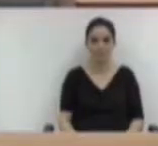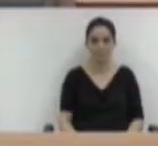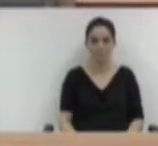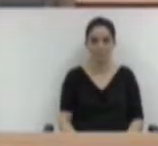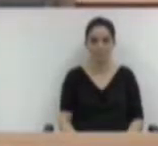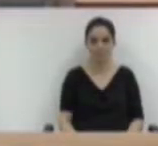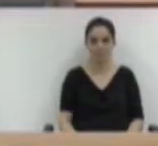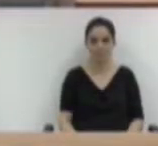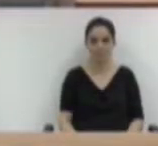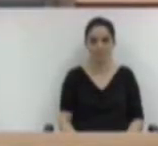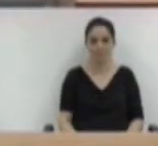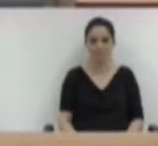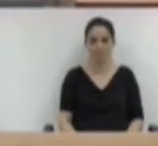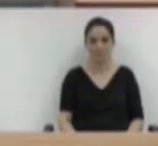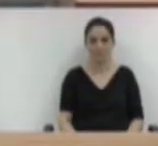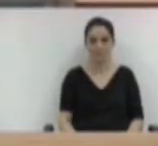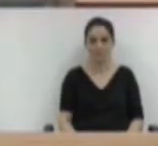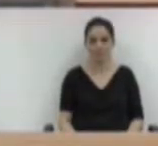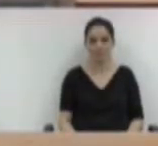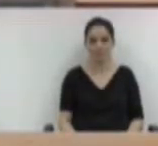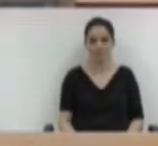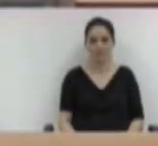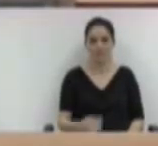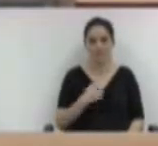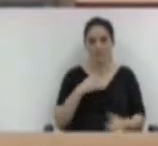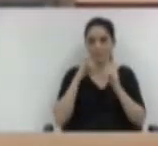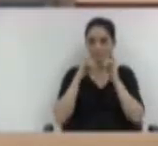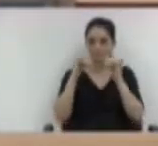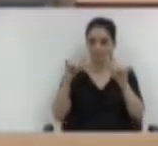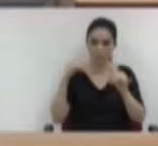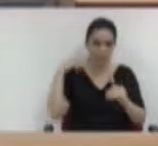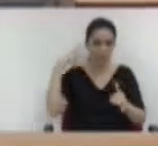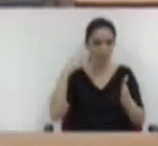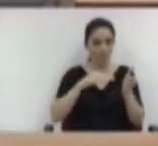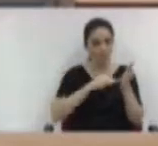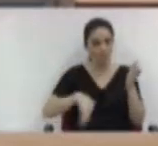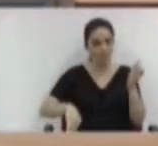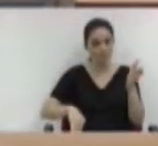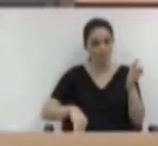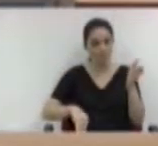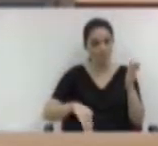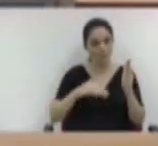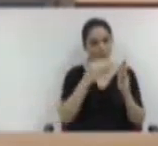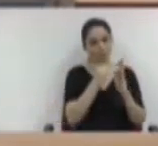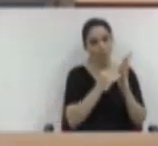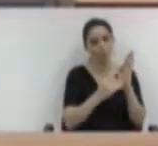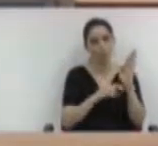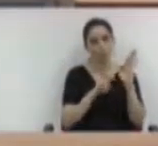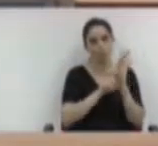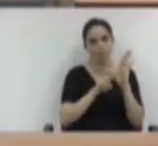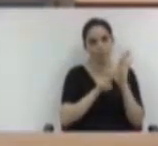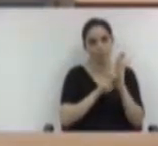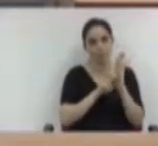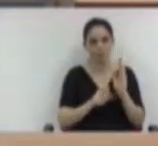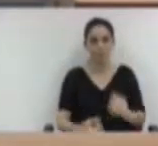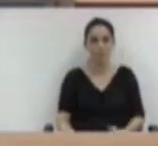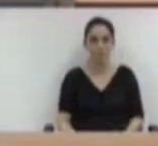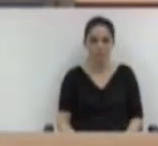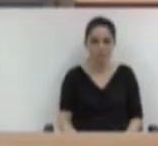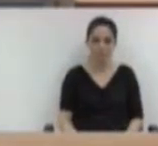mesa diretora e comunica aos senhores que prejudica o item 5º da pauta.